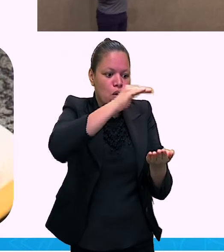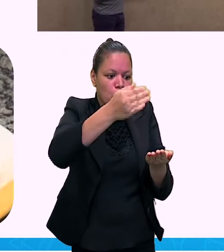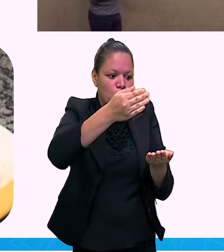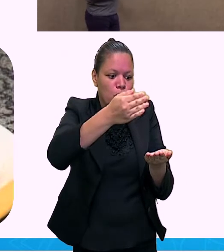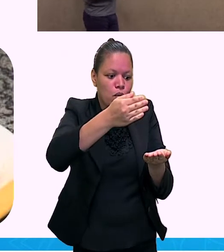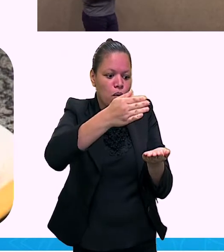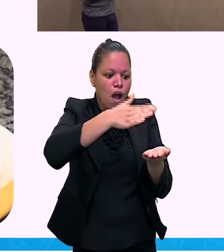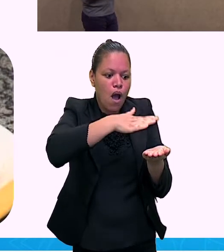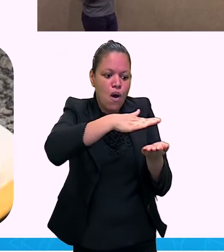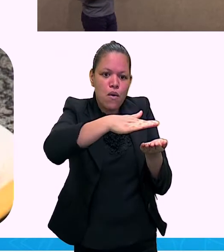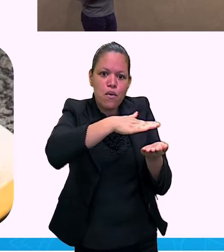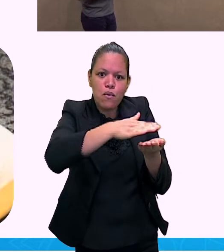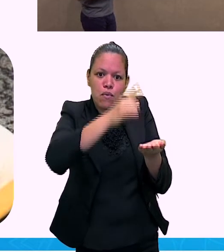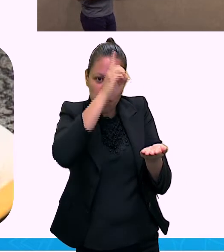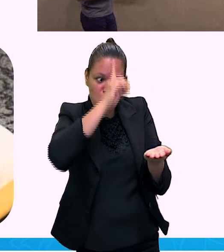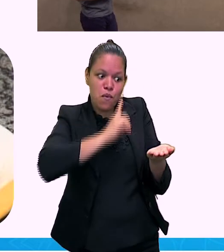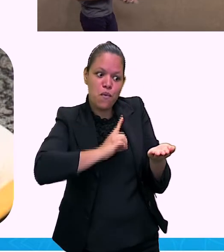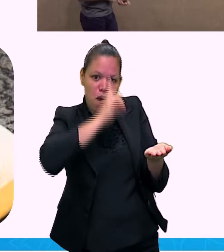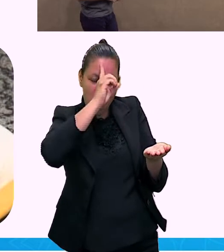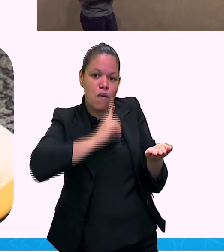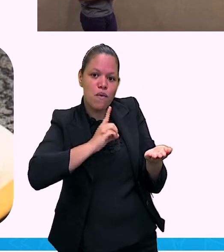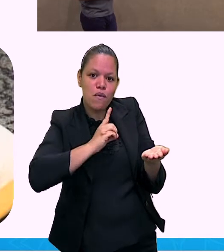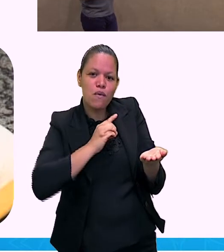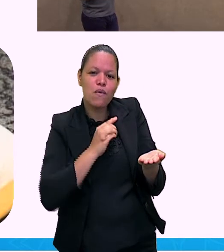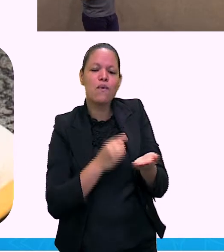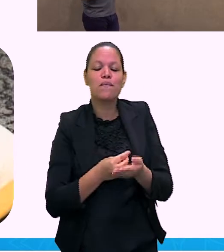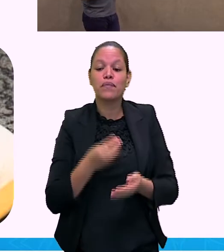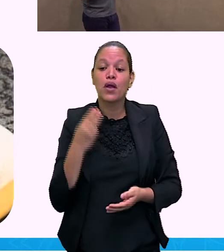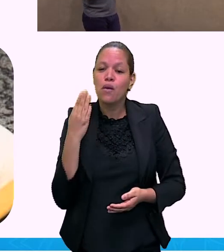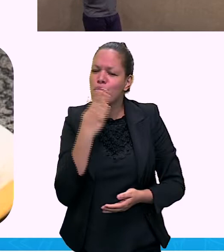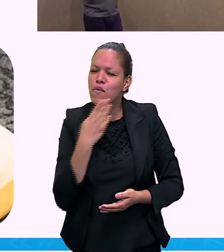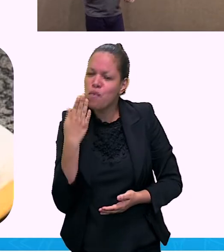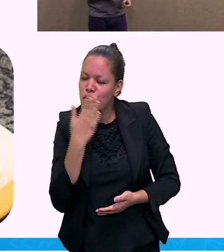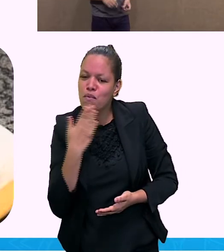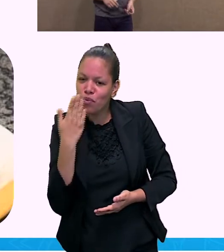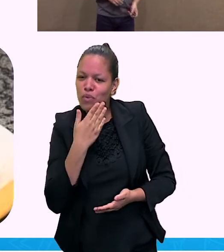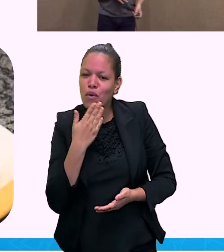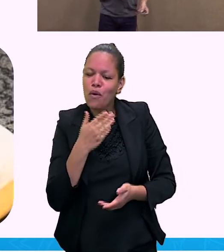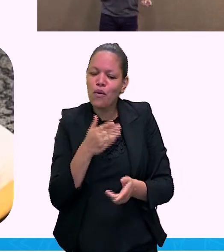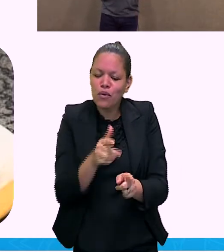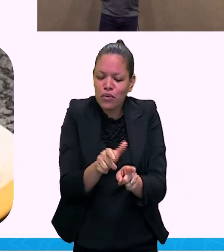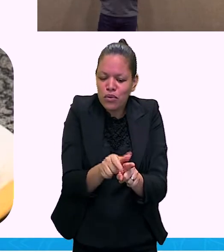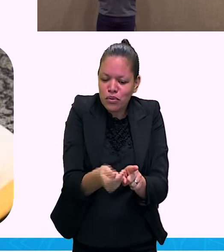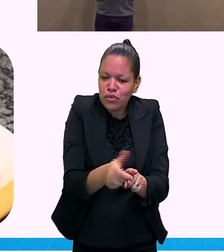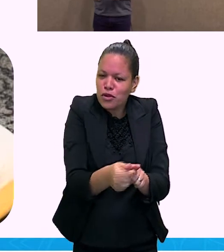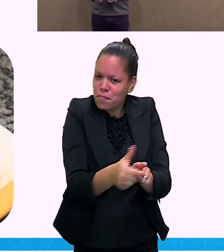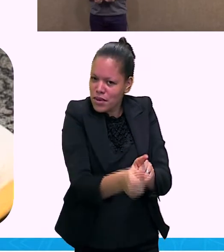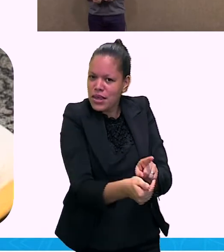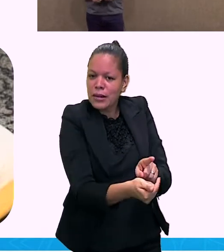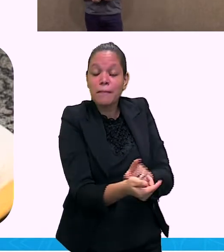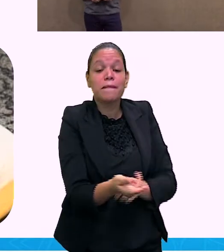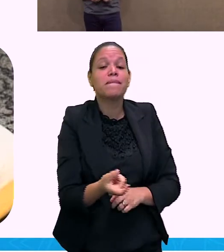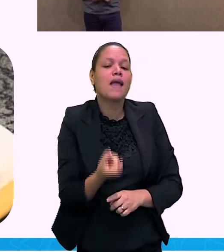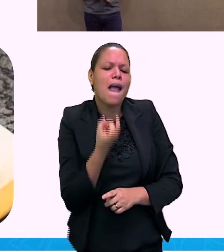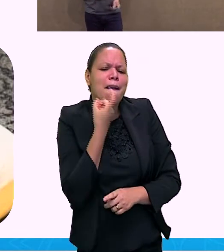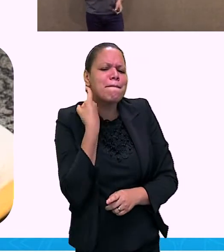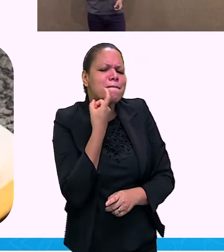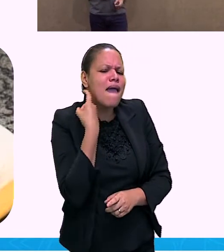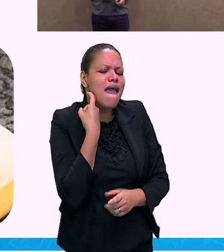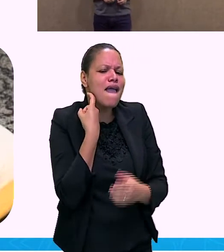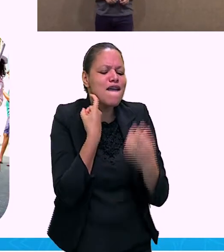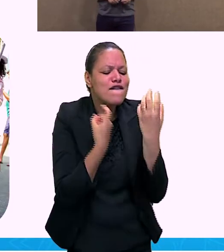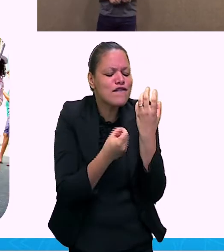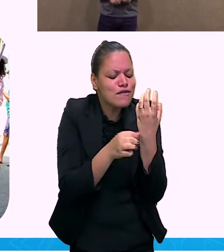o curau, que é feito de um doce de milho, e os peixes do Pantanal compõem aí essa parte da culinária